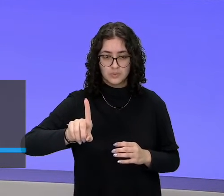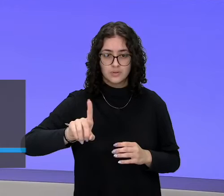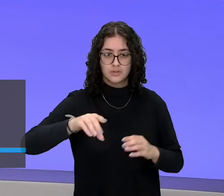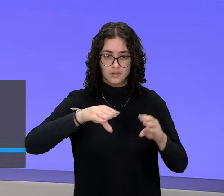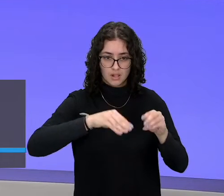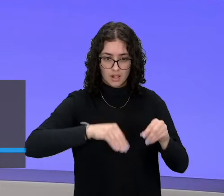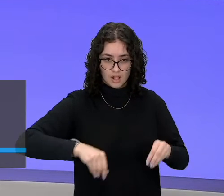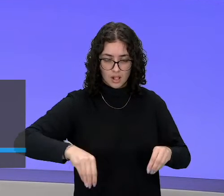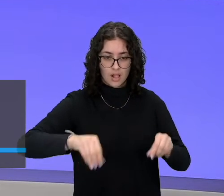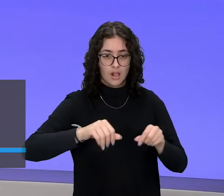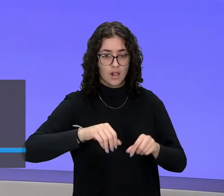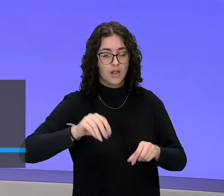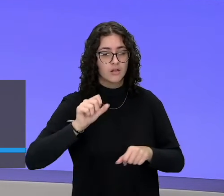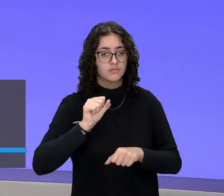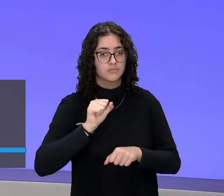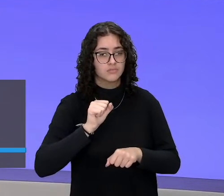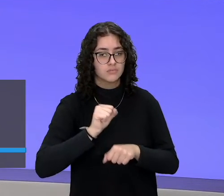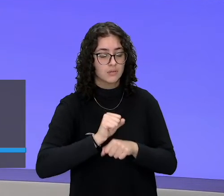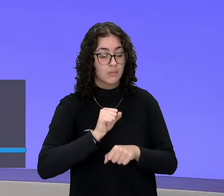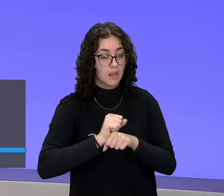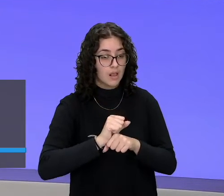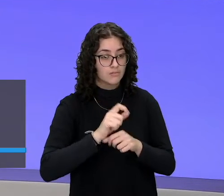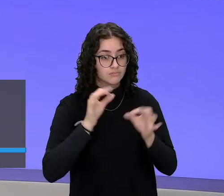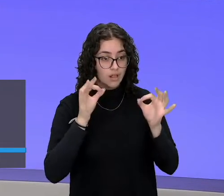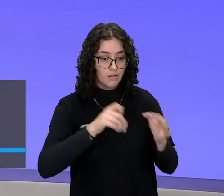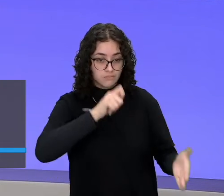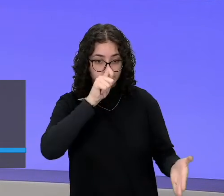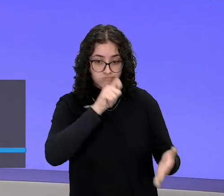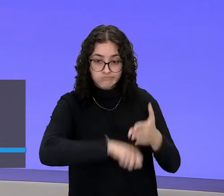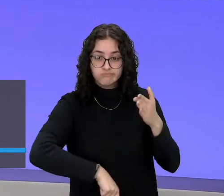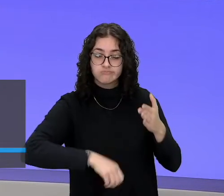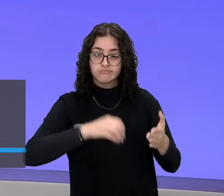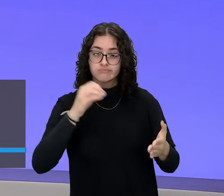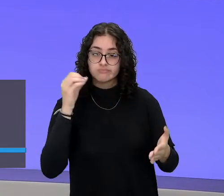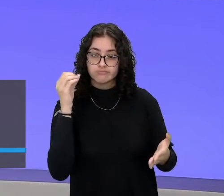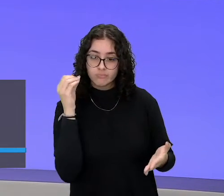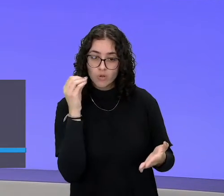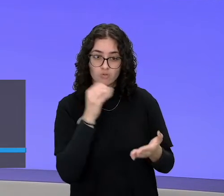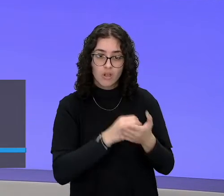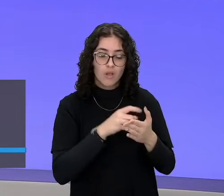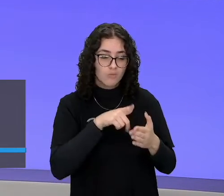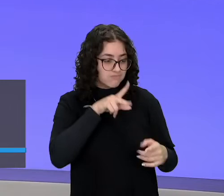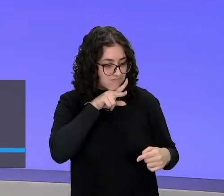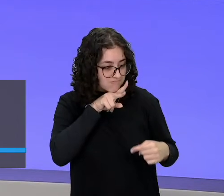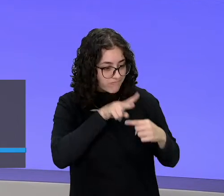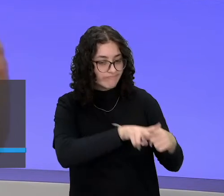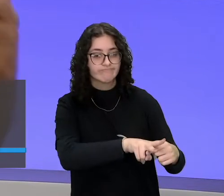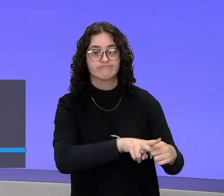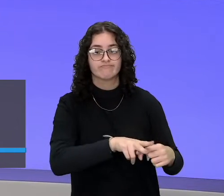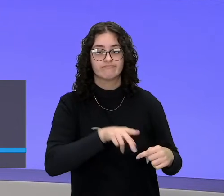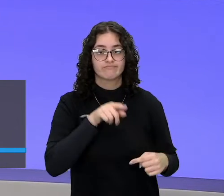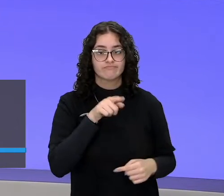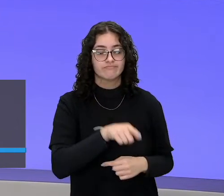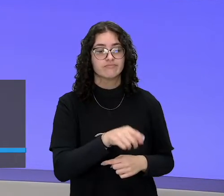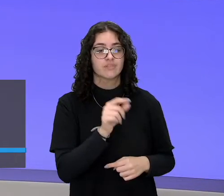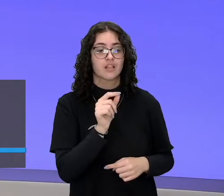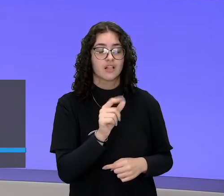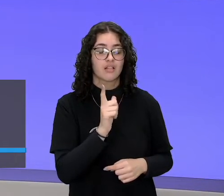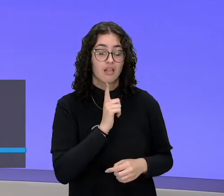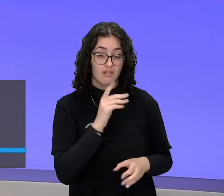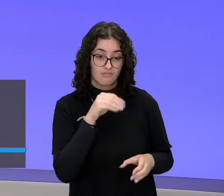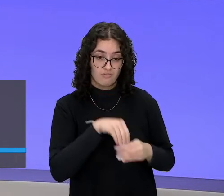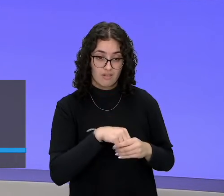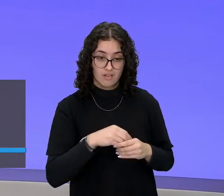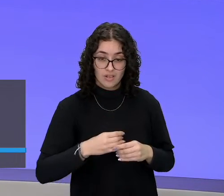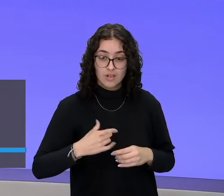terras ainda esperando, né, regularização, para que se tenha oficialmente esse espaço preservado. Então, trazendo para a nossa realidade,